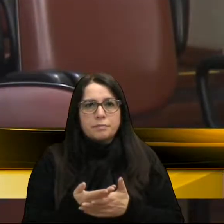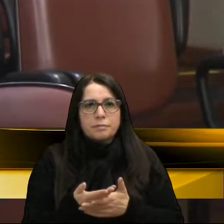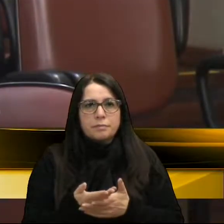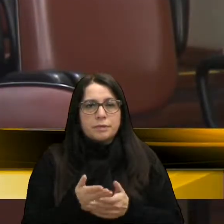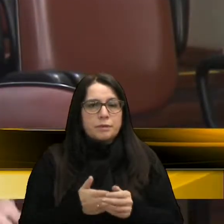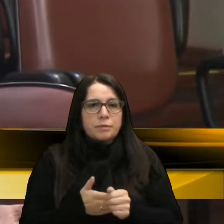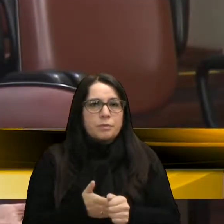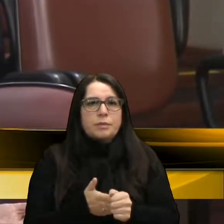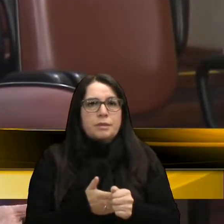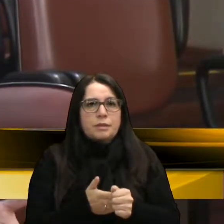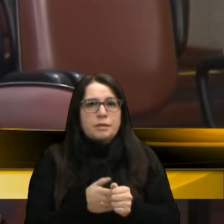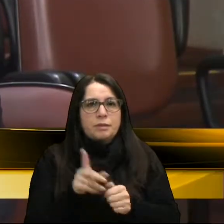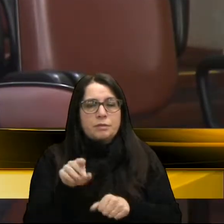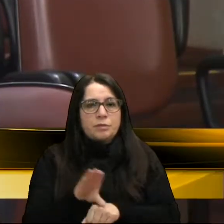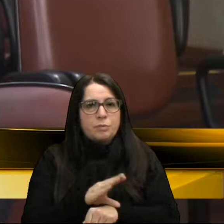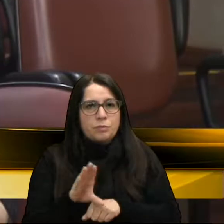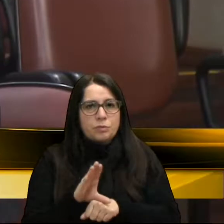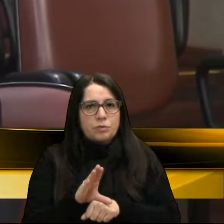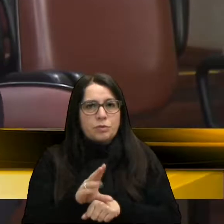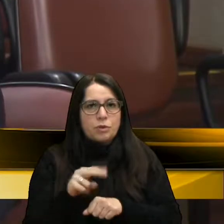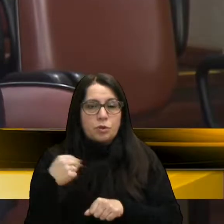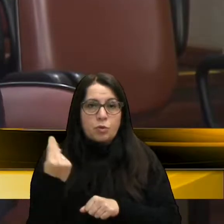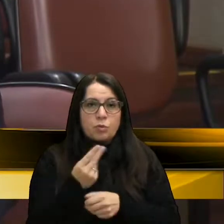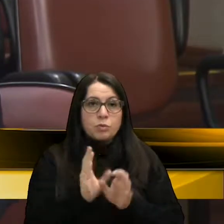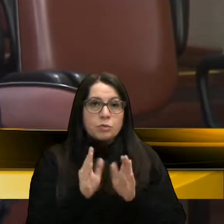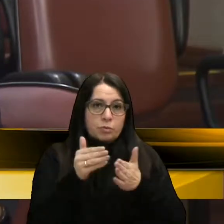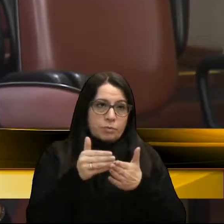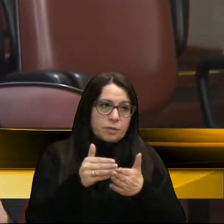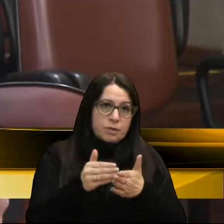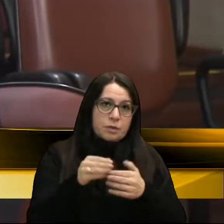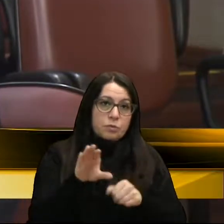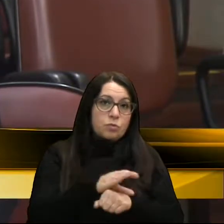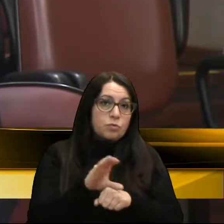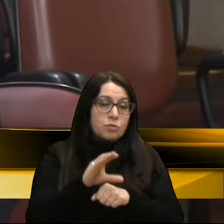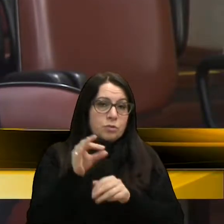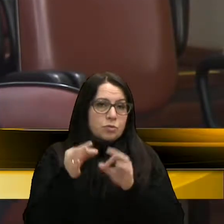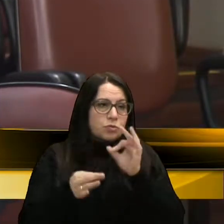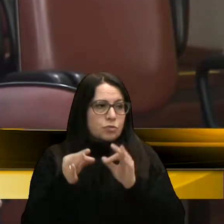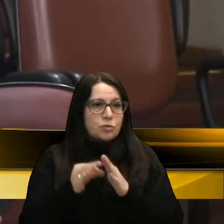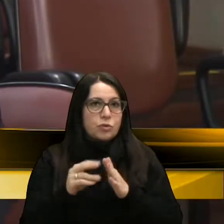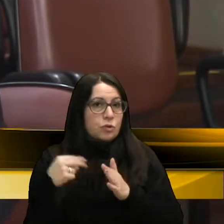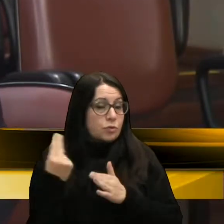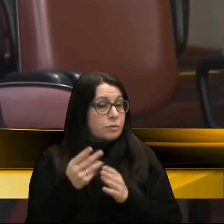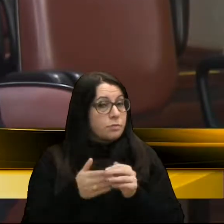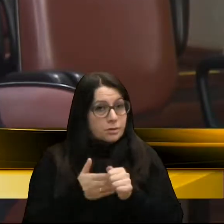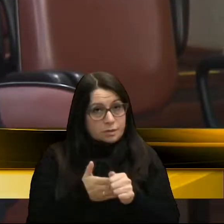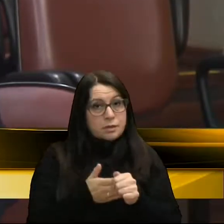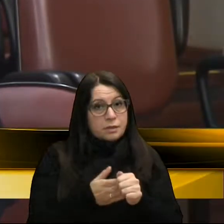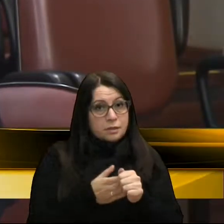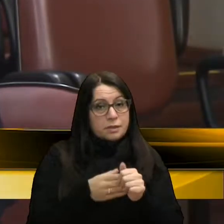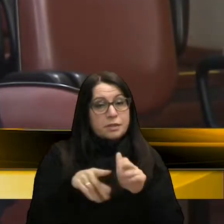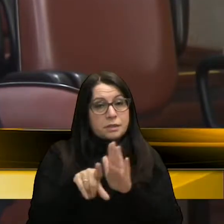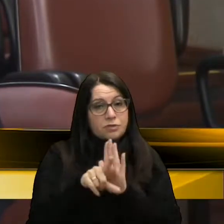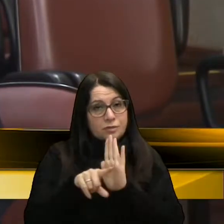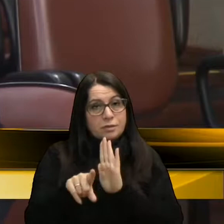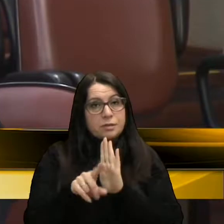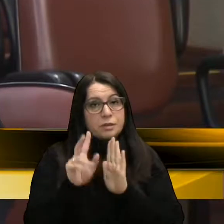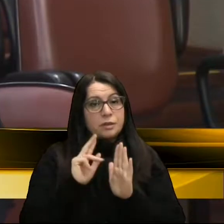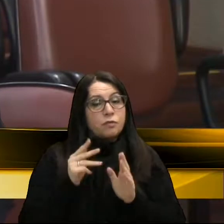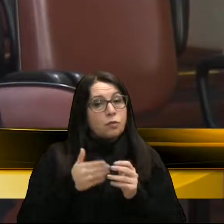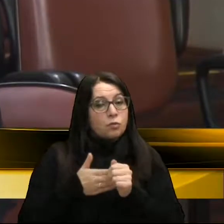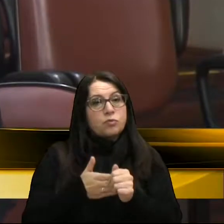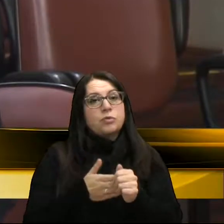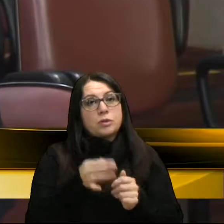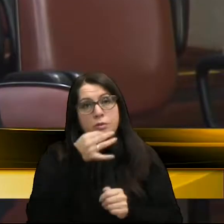seguir, nós somos uma Constituição, a nossa comissão é de Constituição e Justiça, nós temos que seguir a legislação. Eu vou seguir